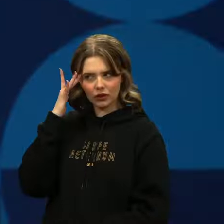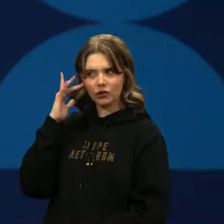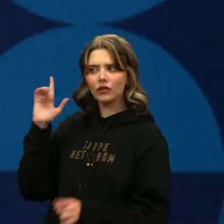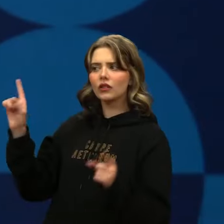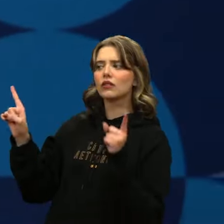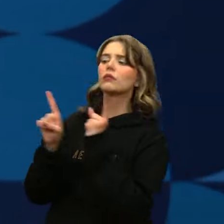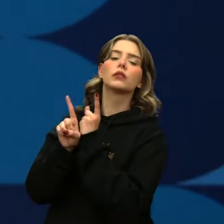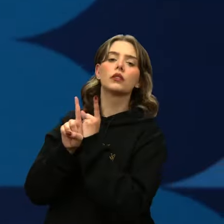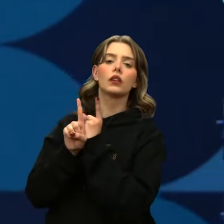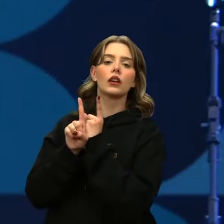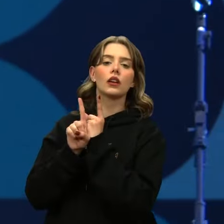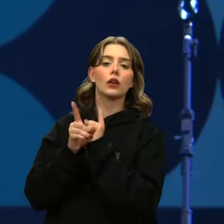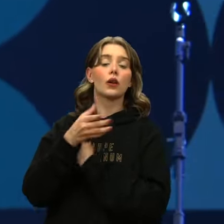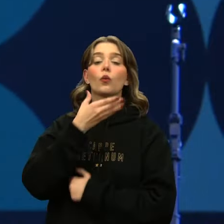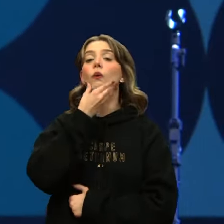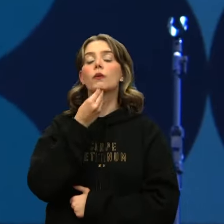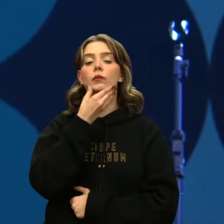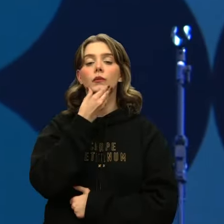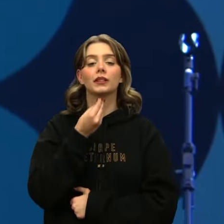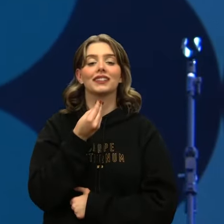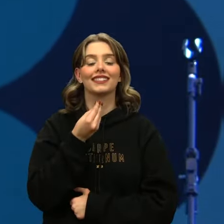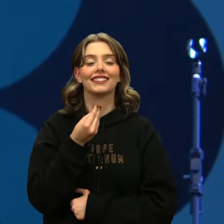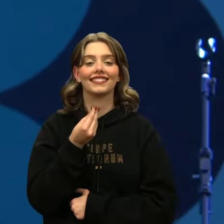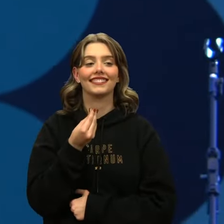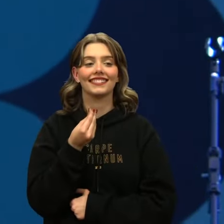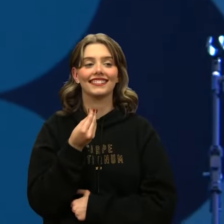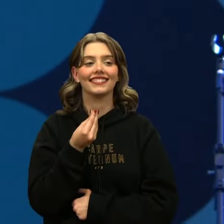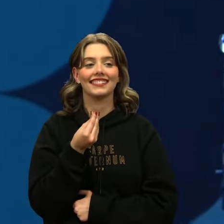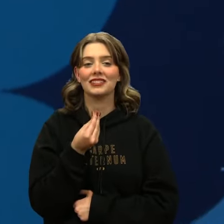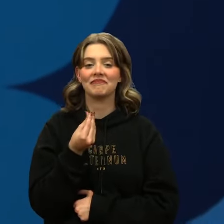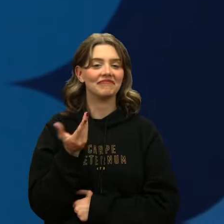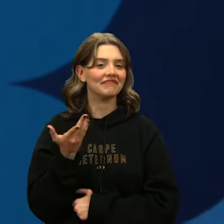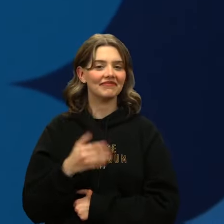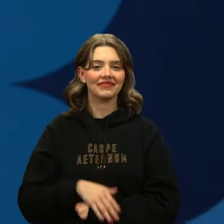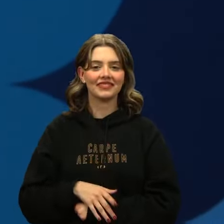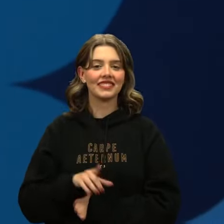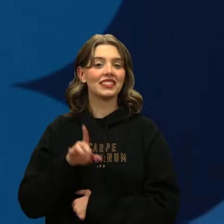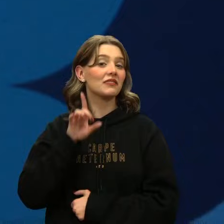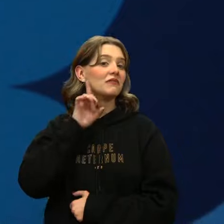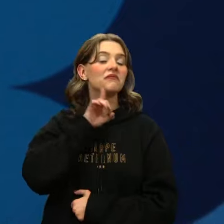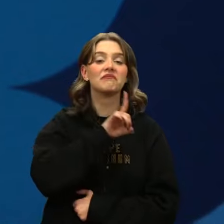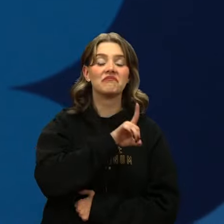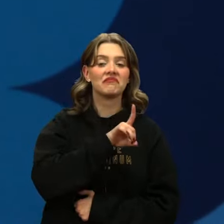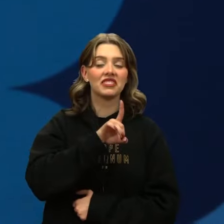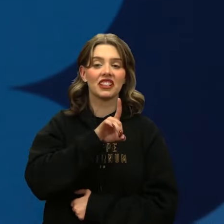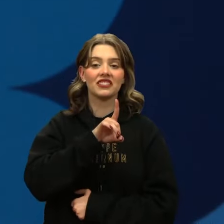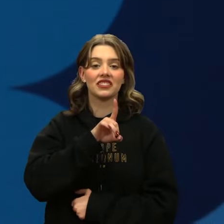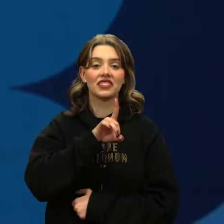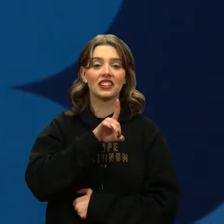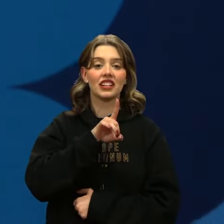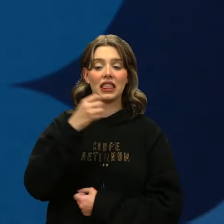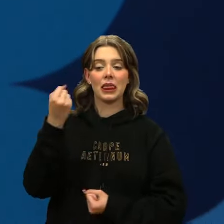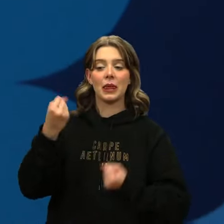um hondurenho que imigrou para os Estados Unidos alguns anos atrás e ele trabalhava como caminhoneiro lá nos Estados Unidos.